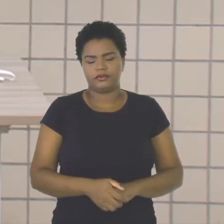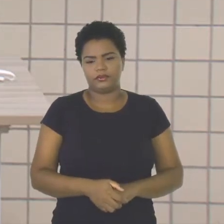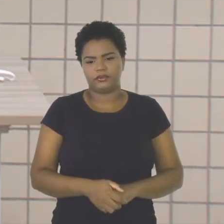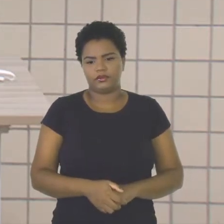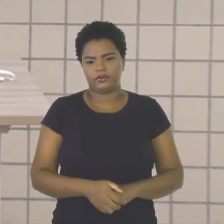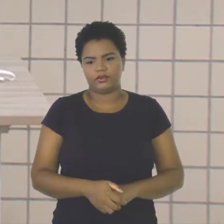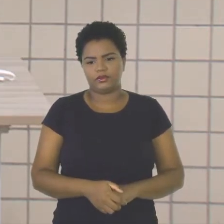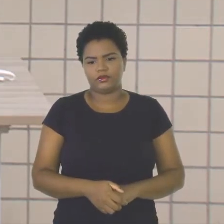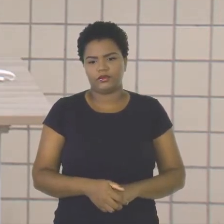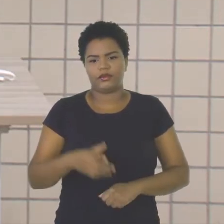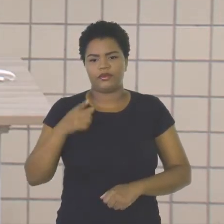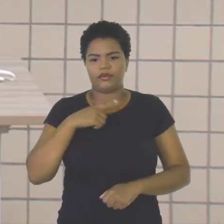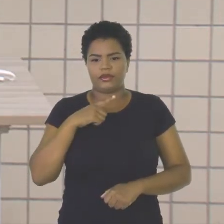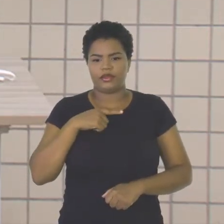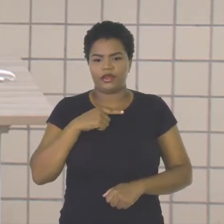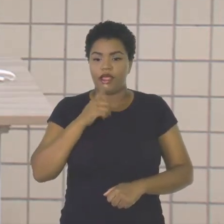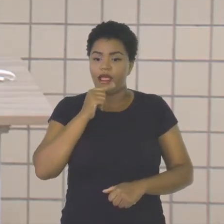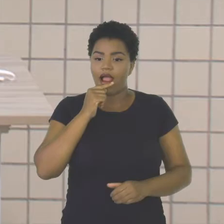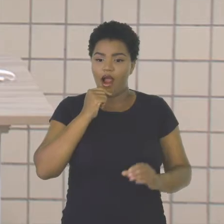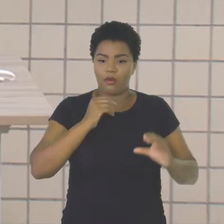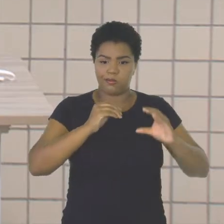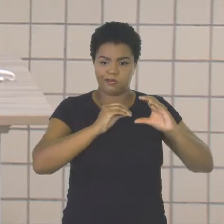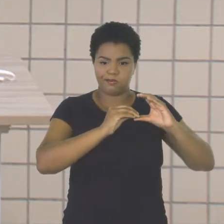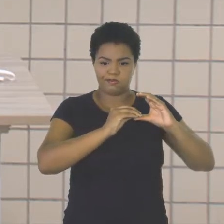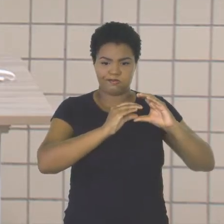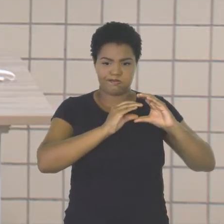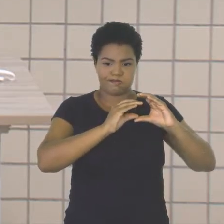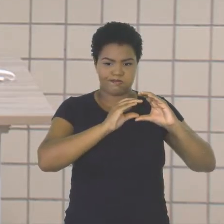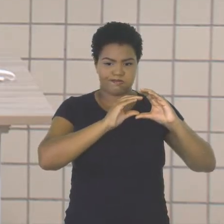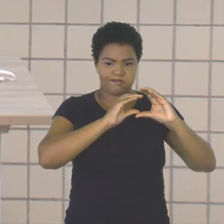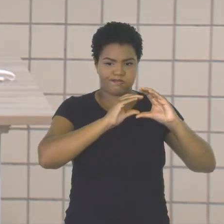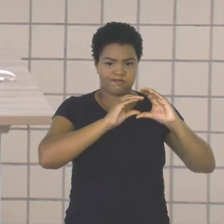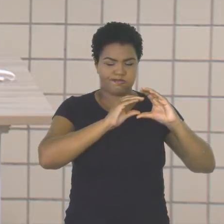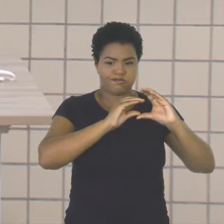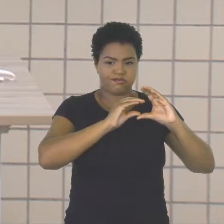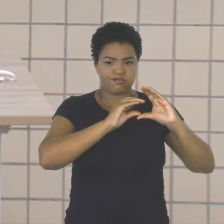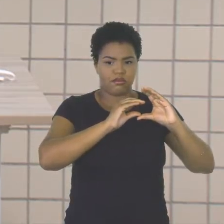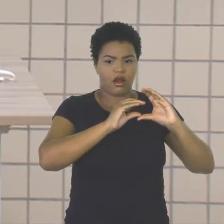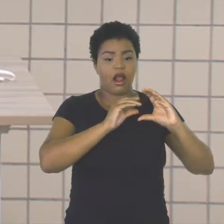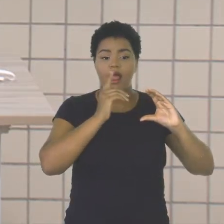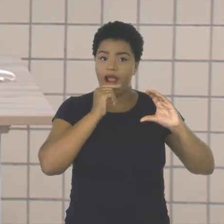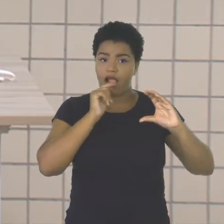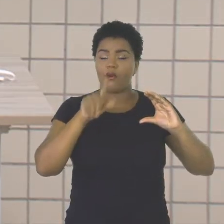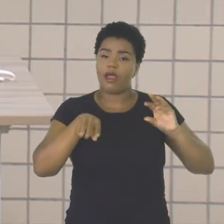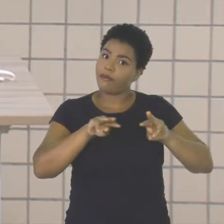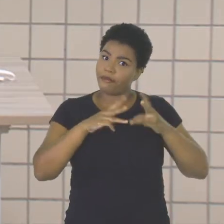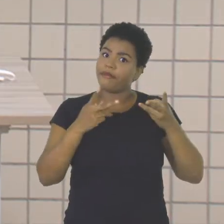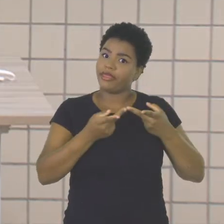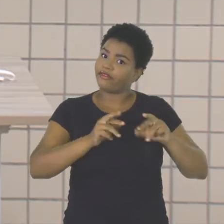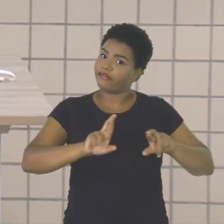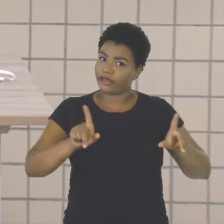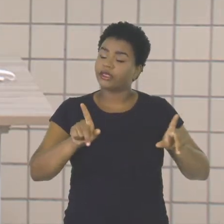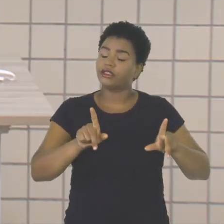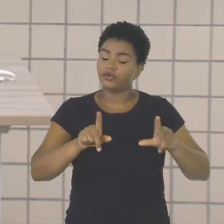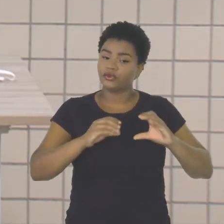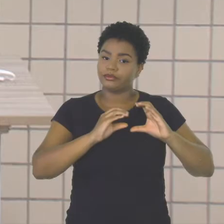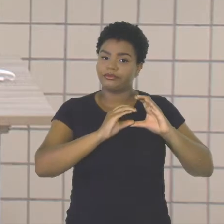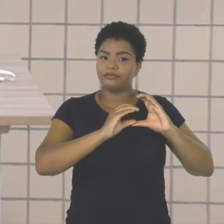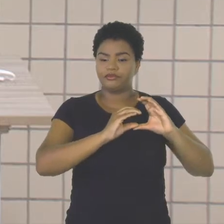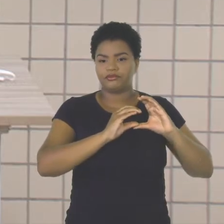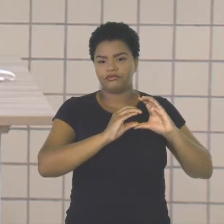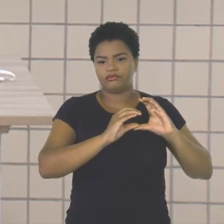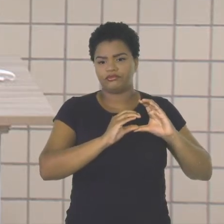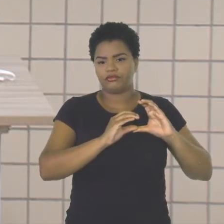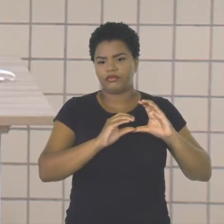tenho um volume de água dentro deste recipiente. A água é um tipo de matéria diferente, né? Eu vou lá e pego